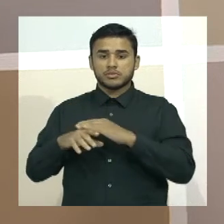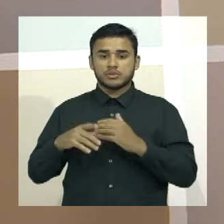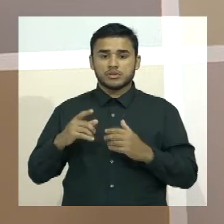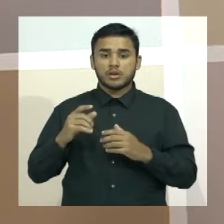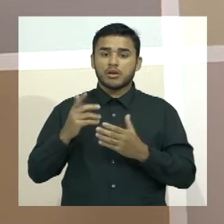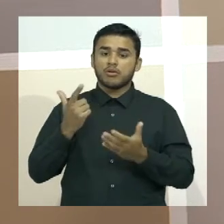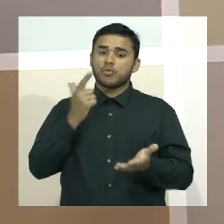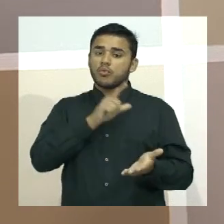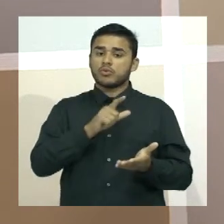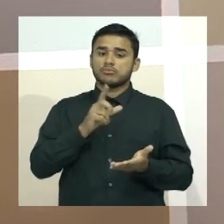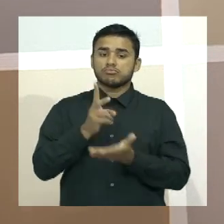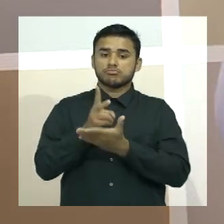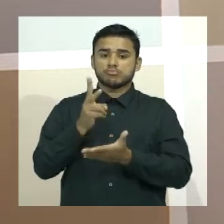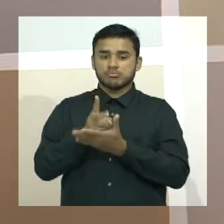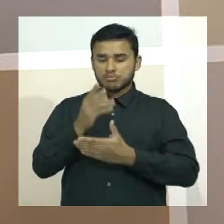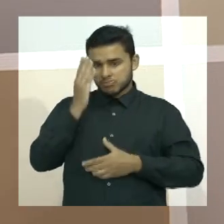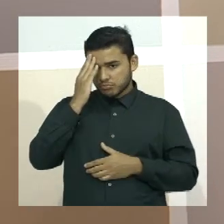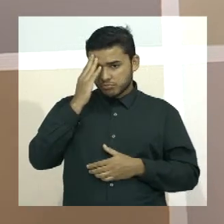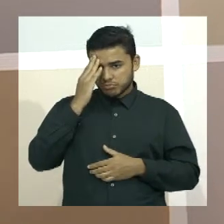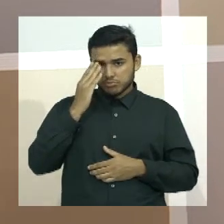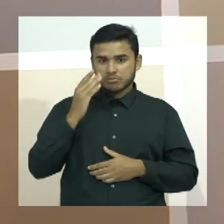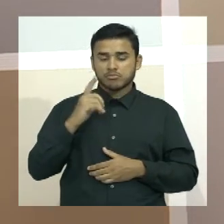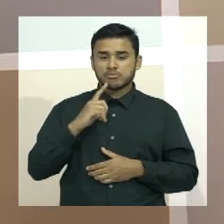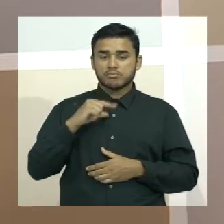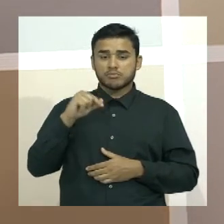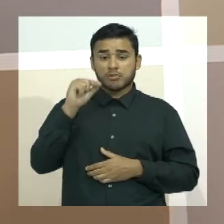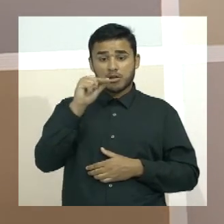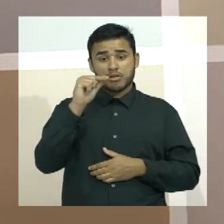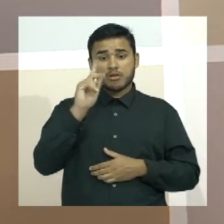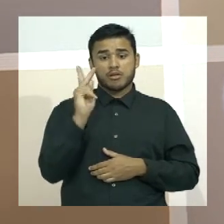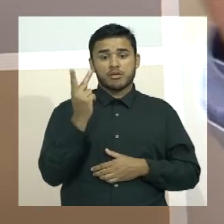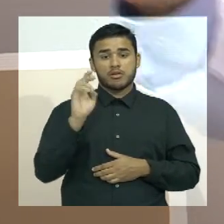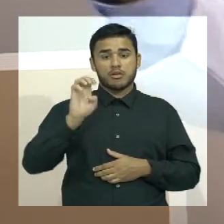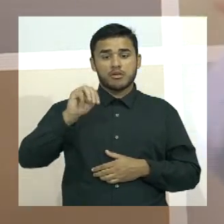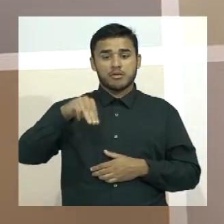funcionar. Olha aí que maravilha. E a gente tem no EMOS um banco de